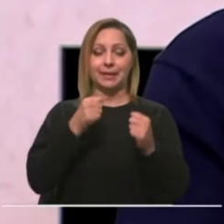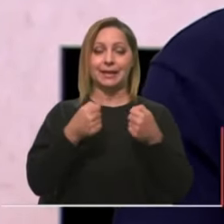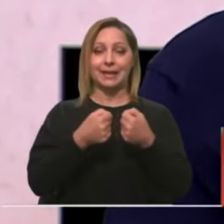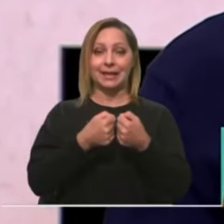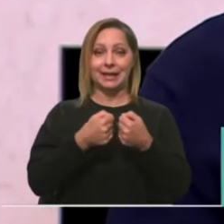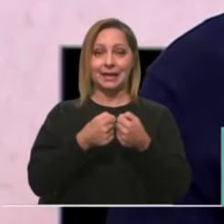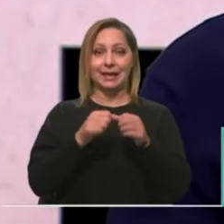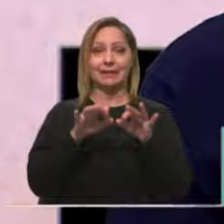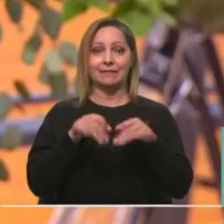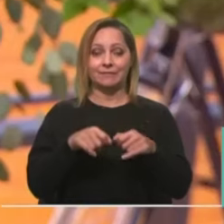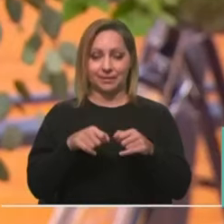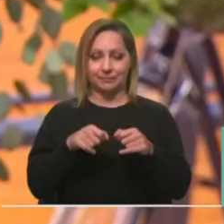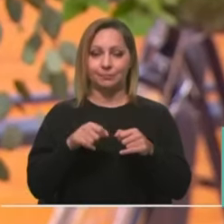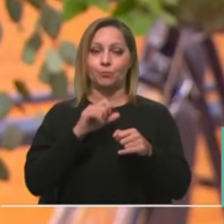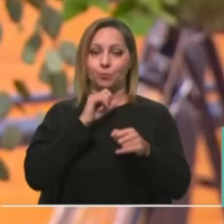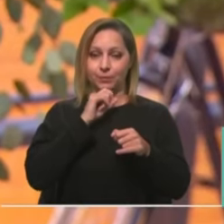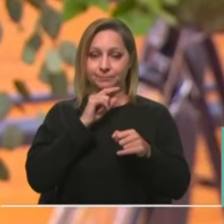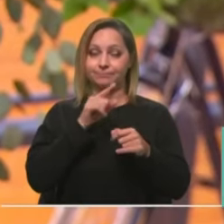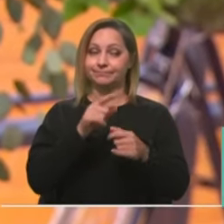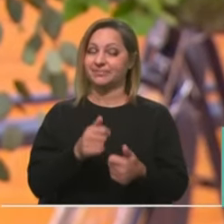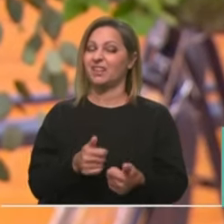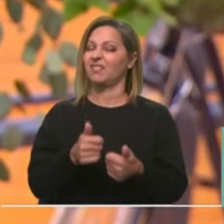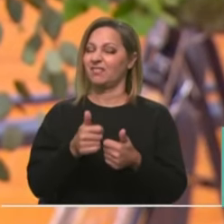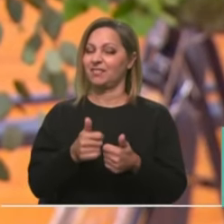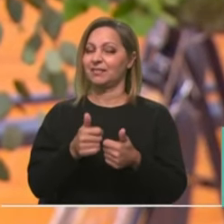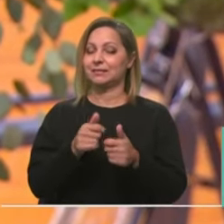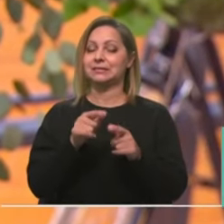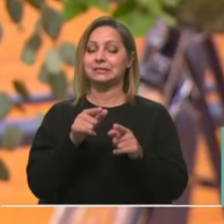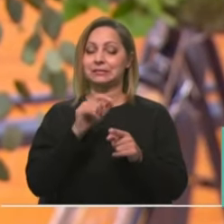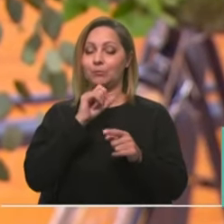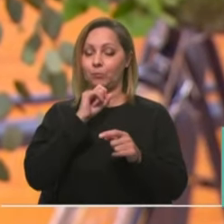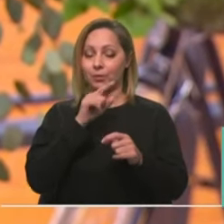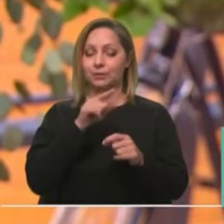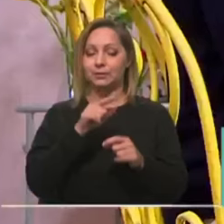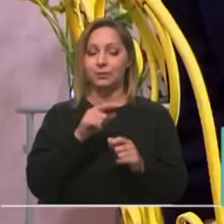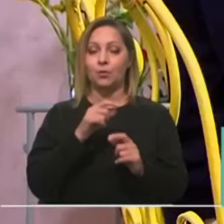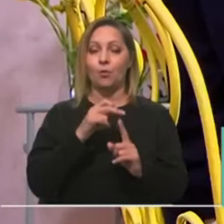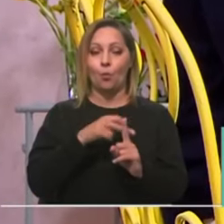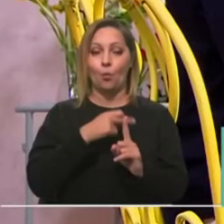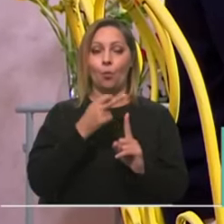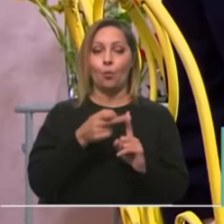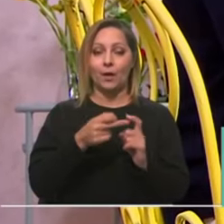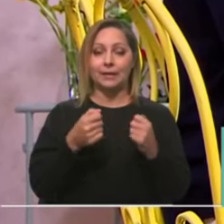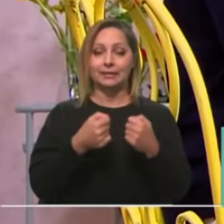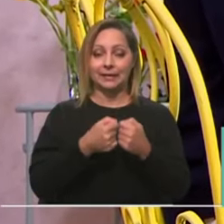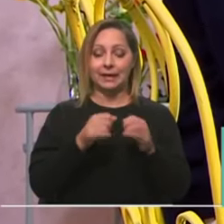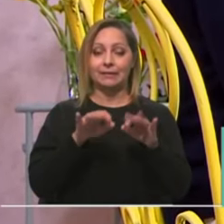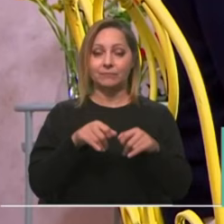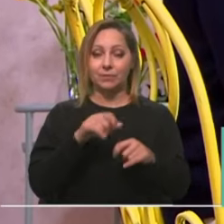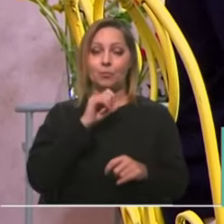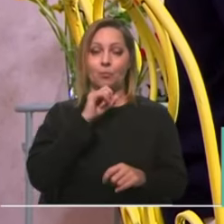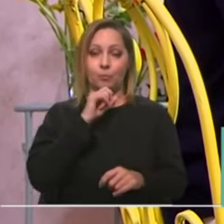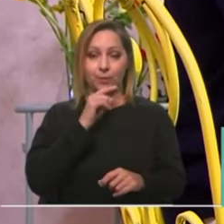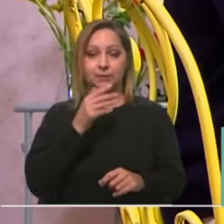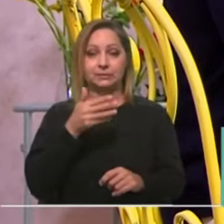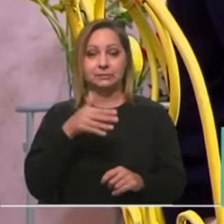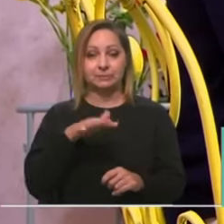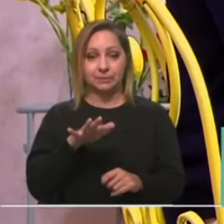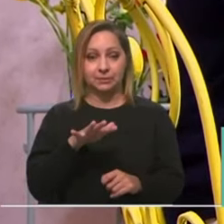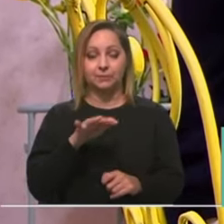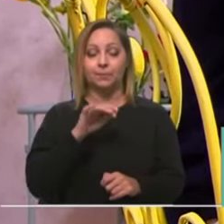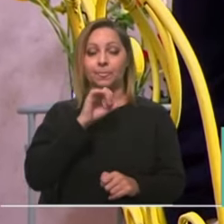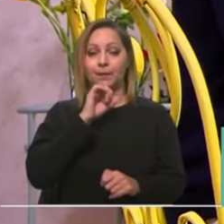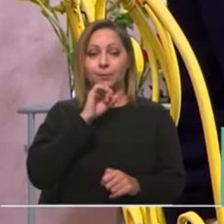o fim de conflitos. Ai, era tão bom. É, pode representar mesmo um ano assim de fim de conflitos, o que não quer dizer que não poderão